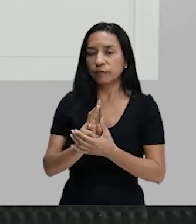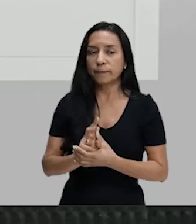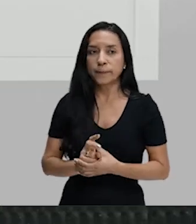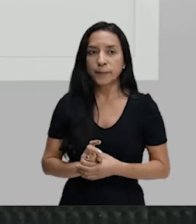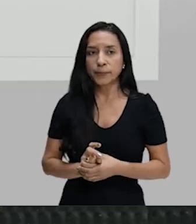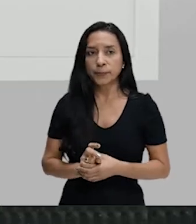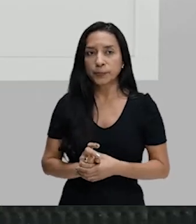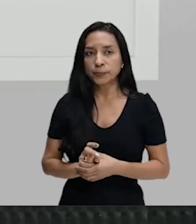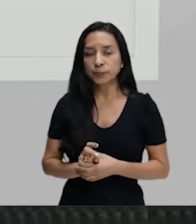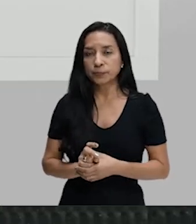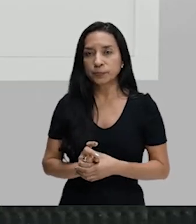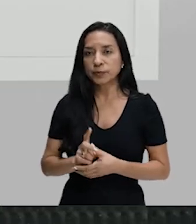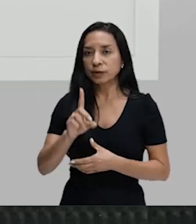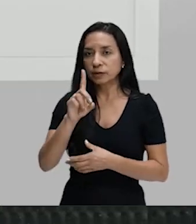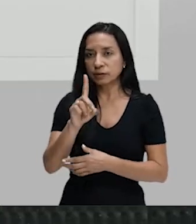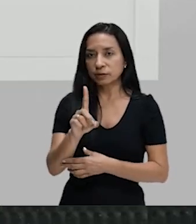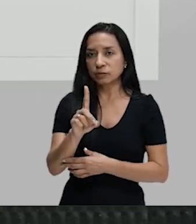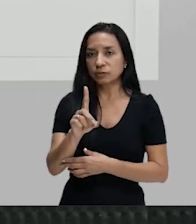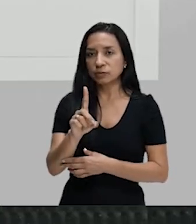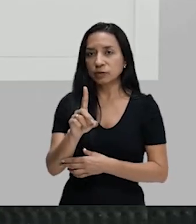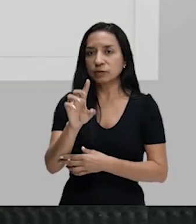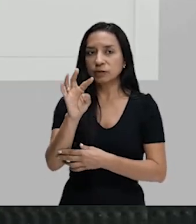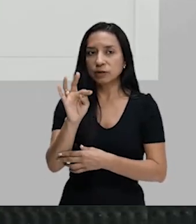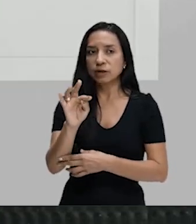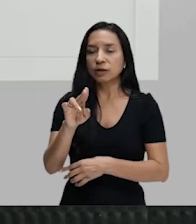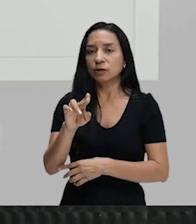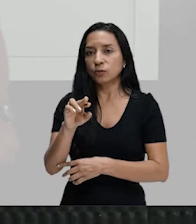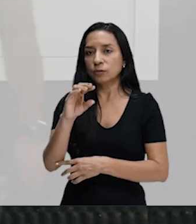da temperatura é igual a zero.